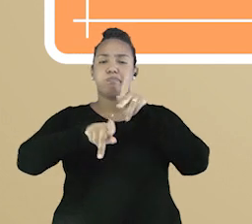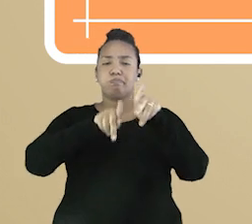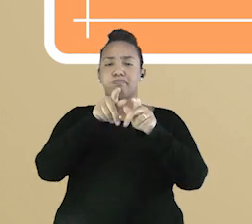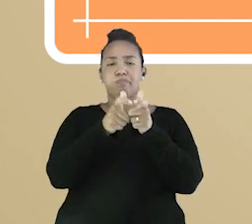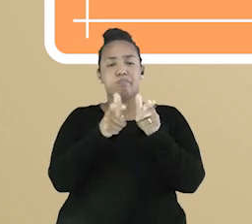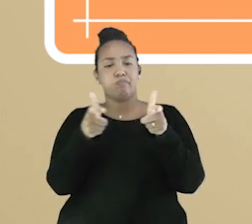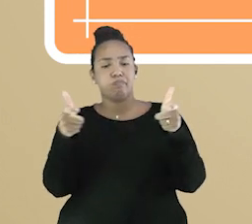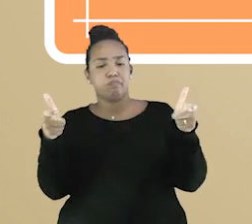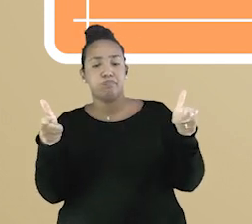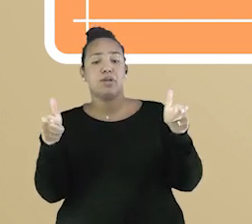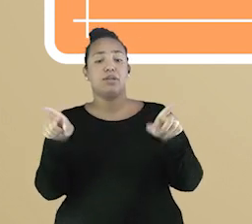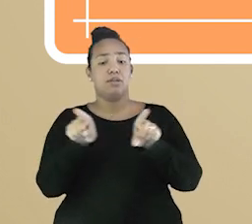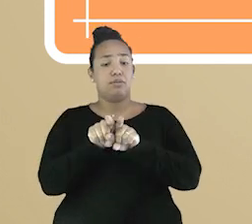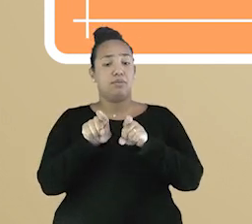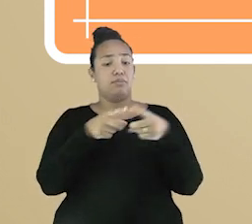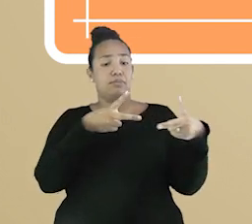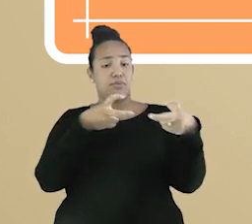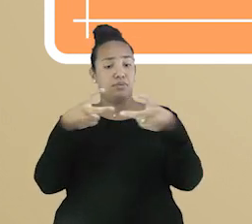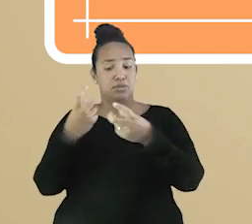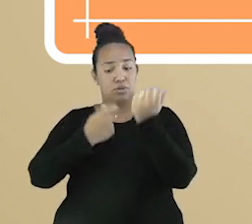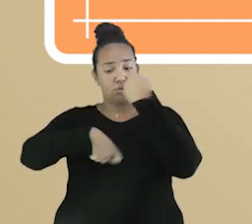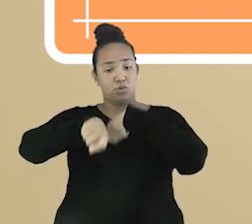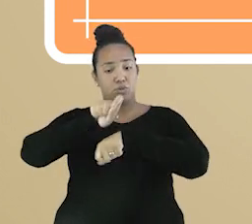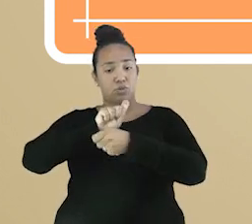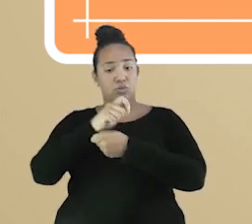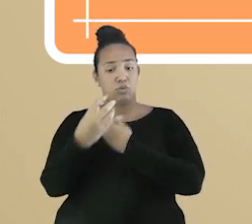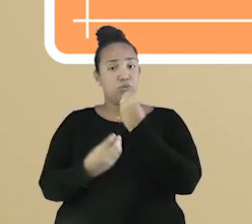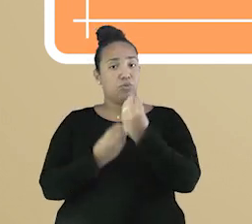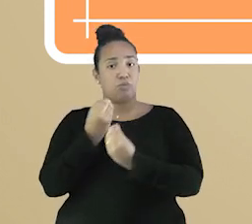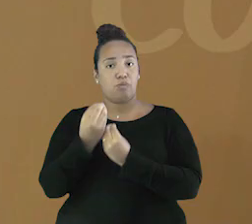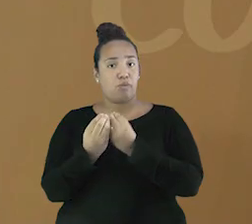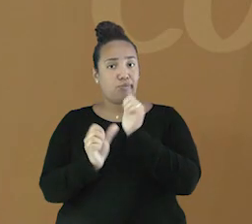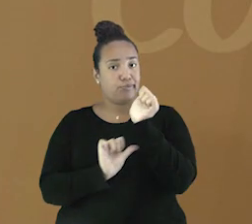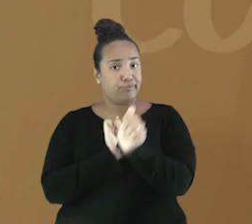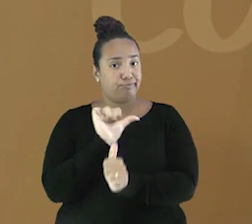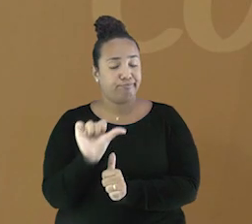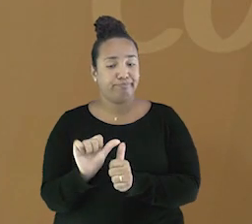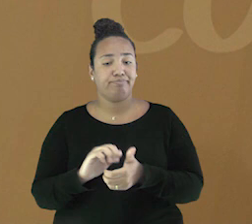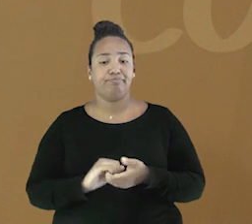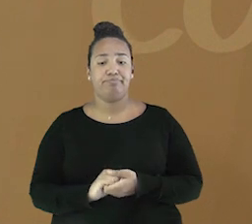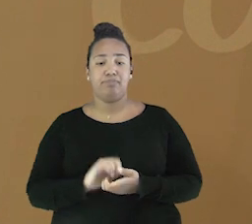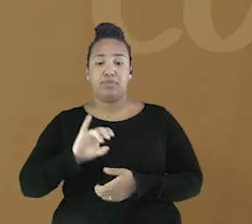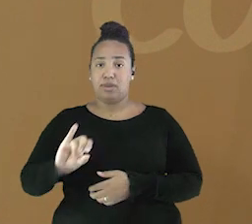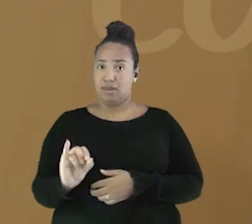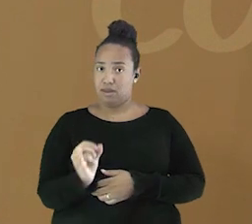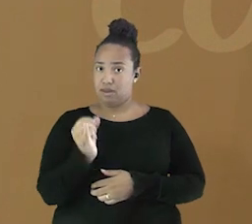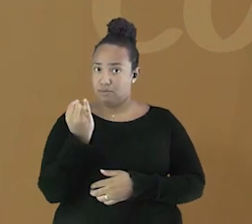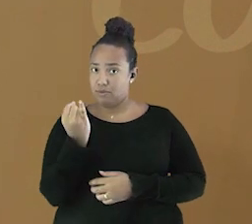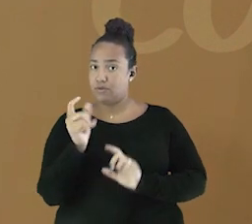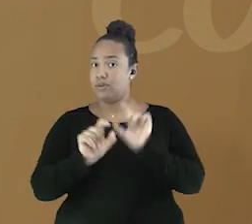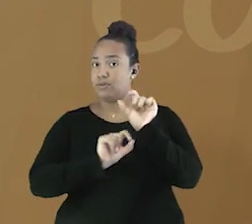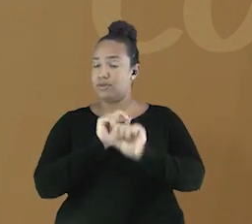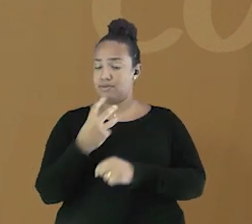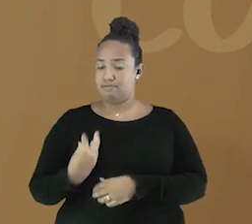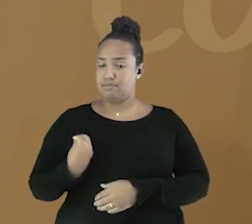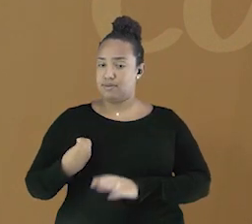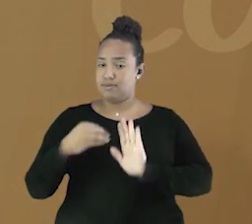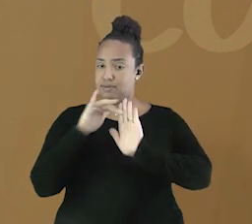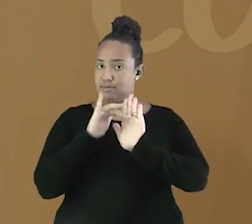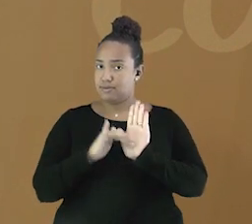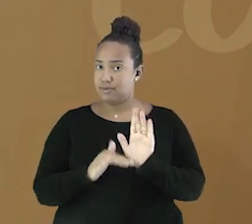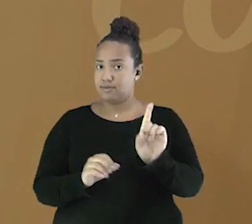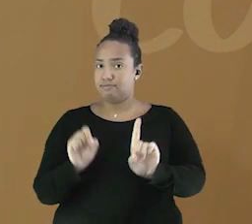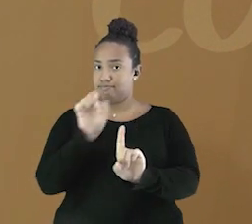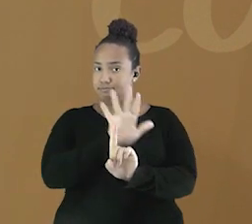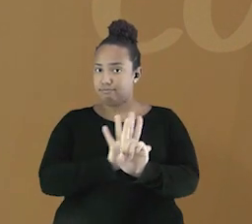e reconhecer as transformações socioeconômicas do medievo. Já aproveita que a aula está começando e confirma sua presença no